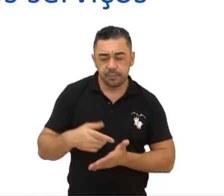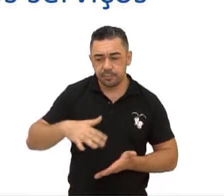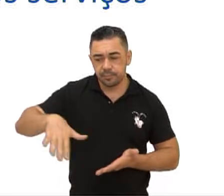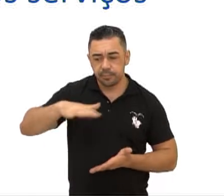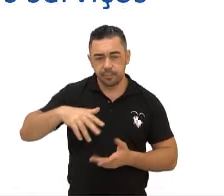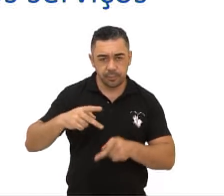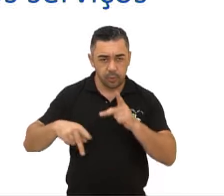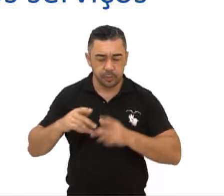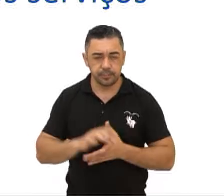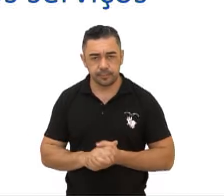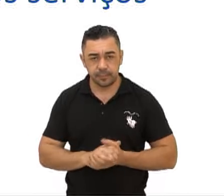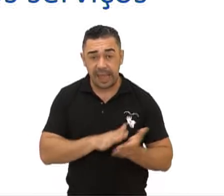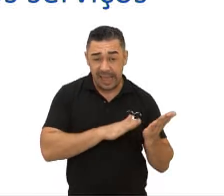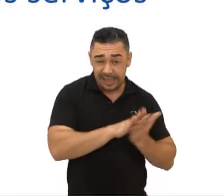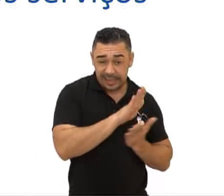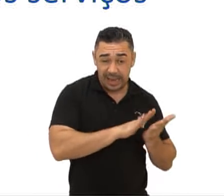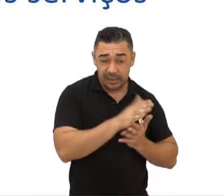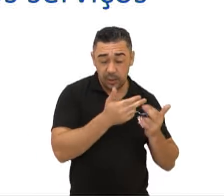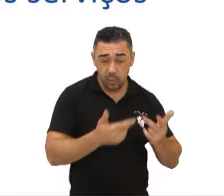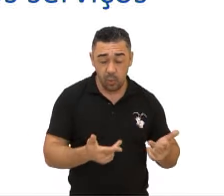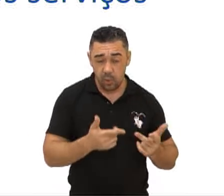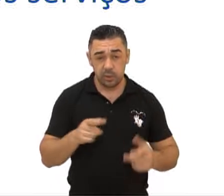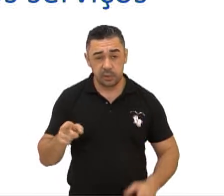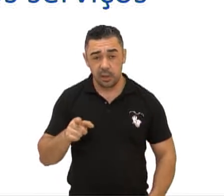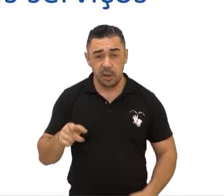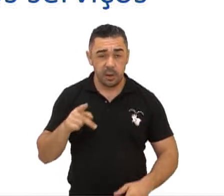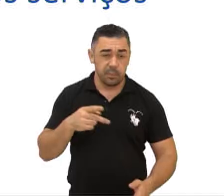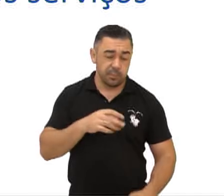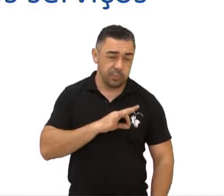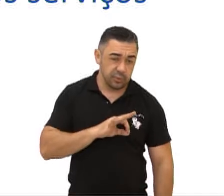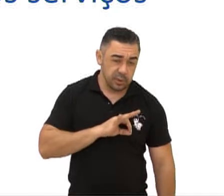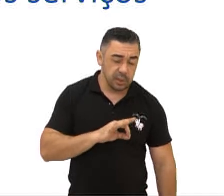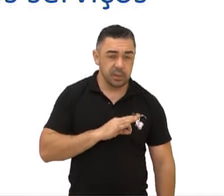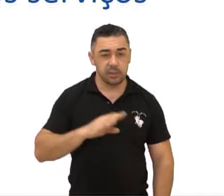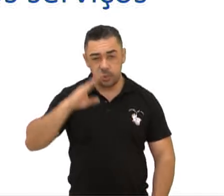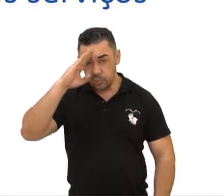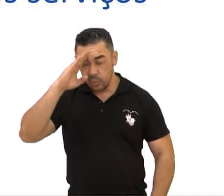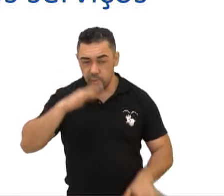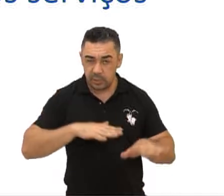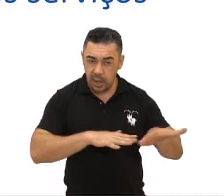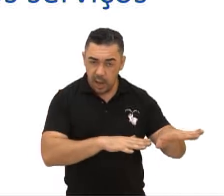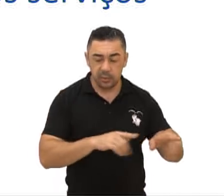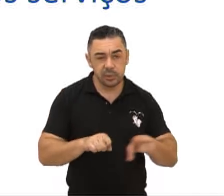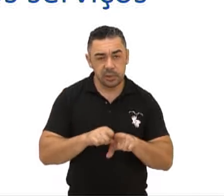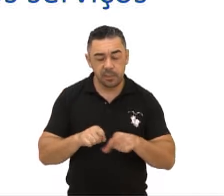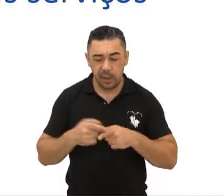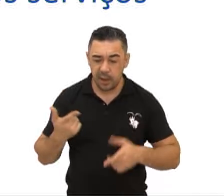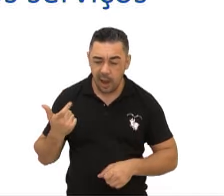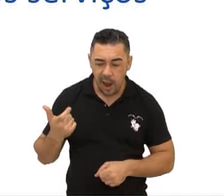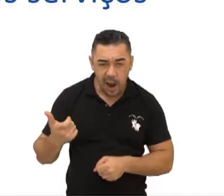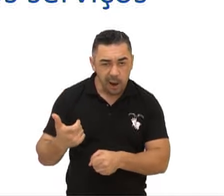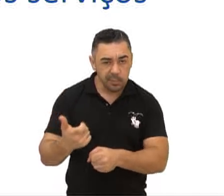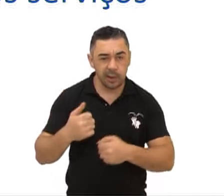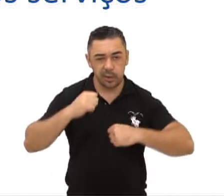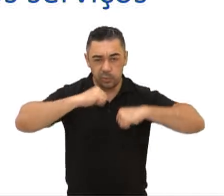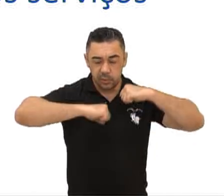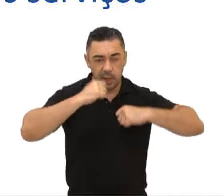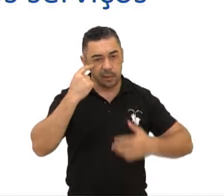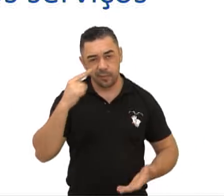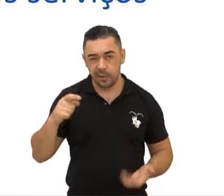população. Enormes gastos com manutenção de força policial, soldados e com a corrida armamentista. Gastos vistos aí então